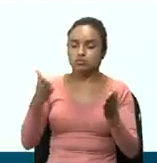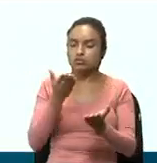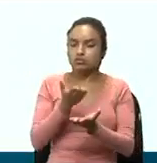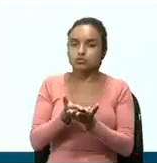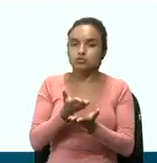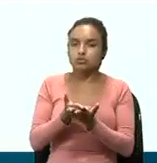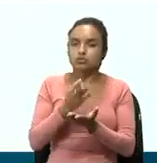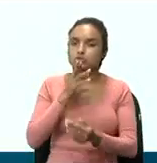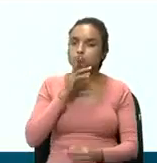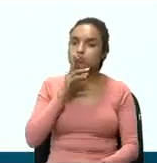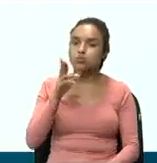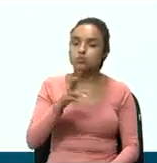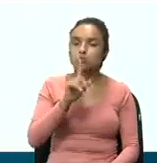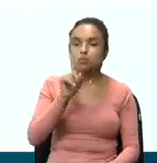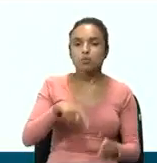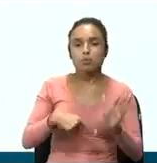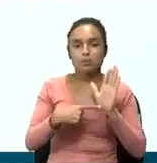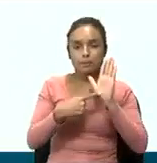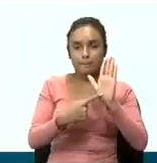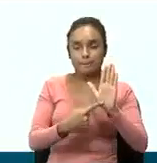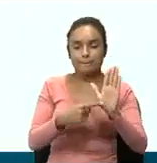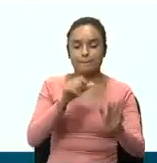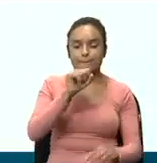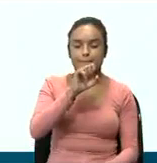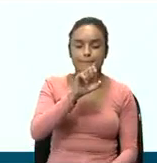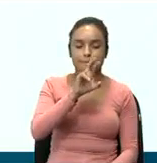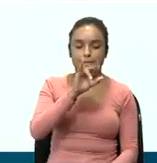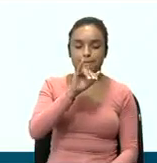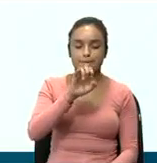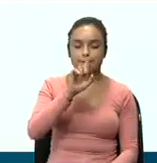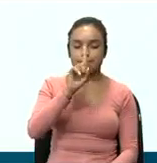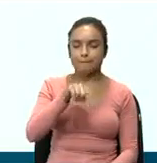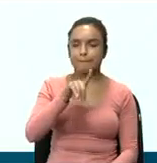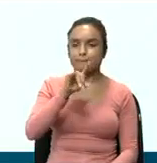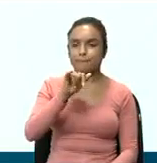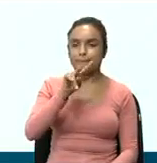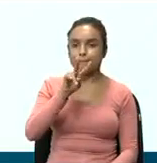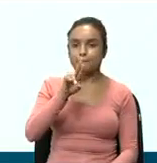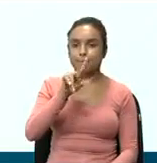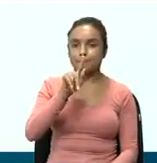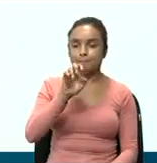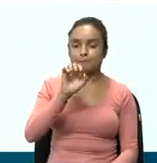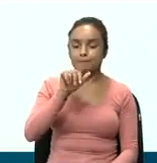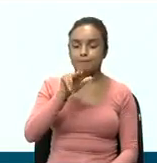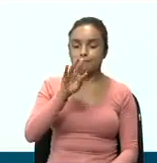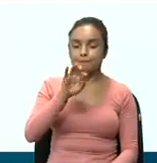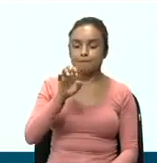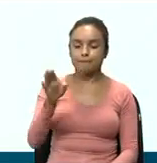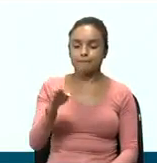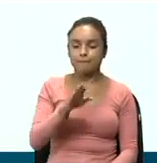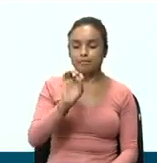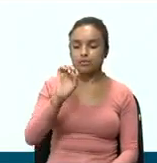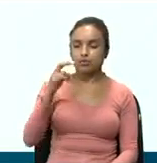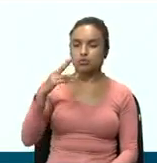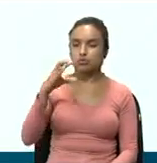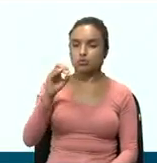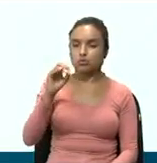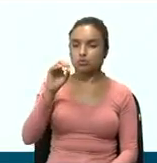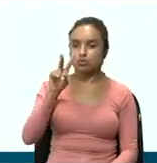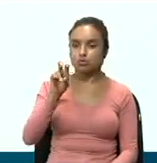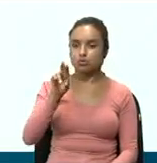esse resultado para mostrar que a série que nós estamos trabalhando é convergente ou é divergente. Tá? Então é importante guardar